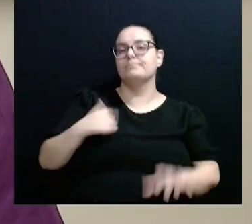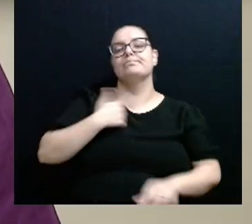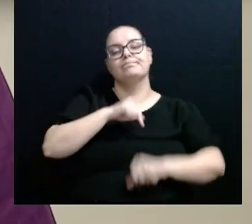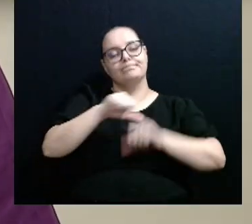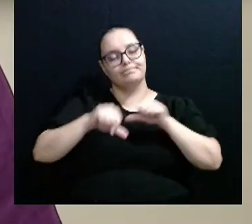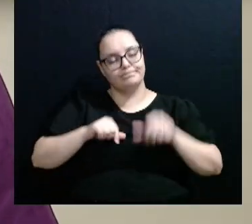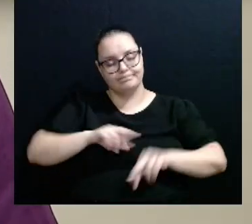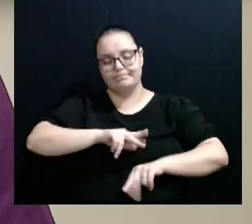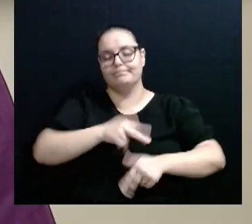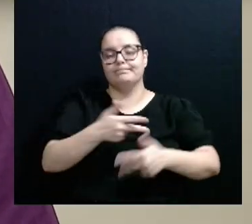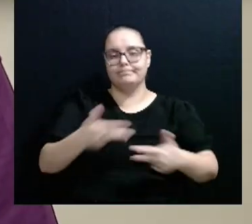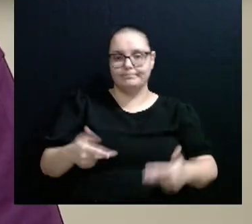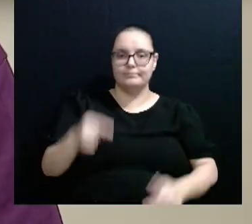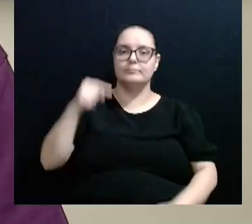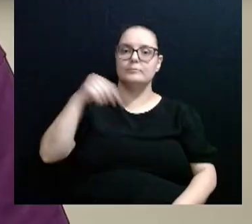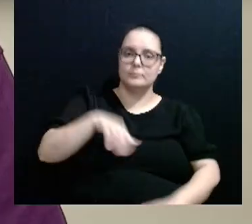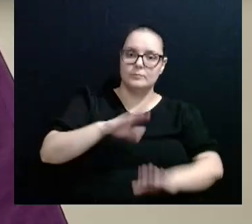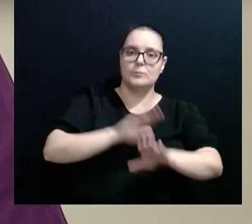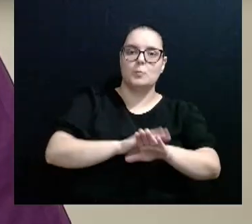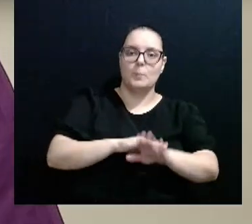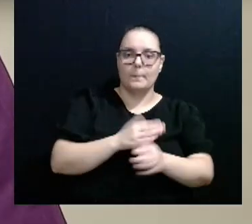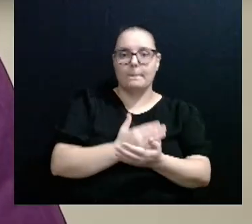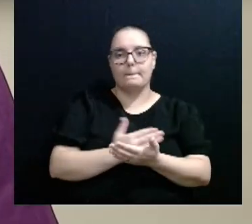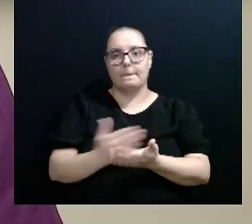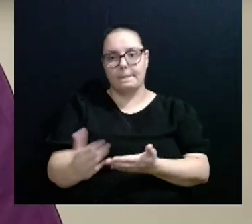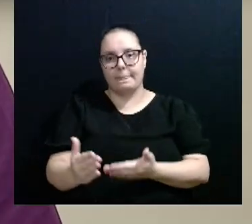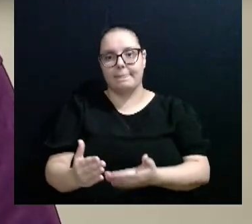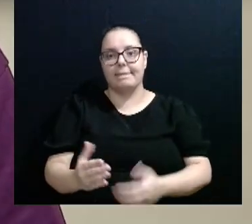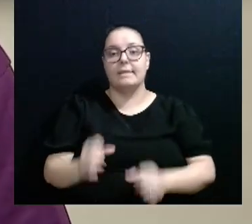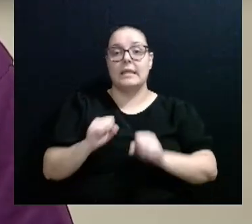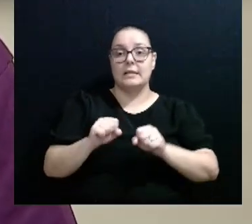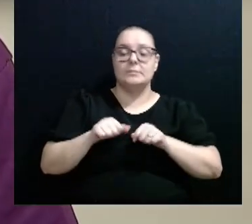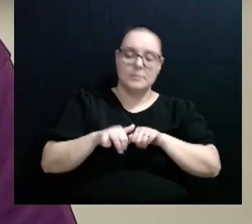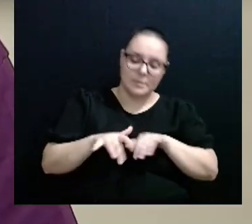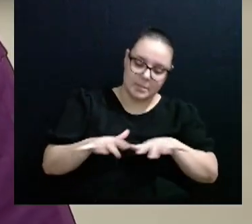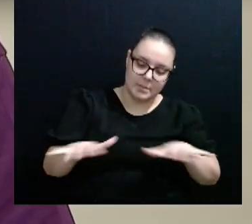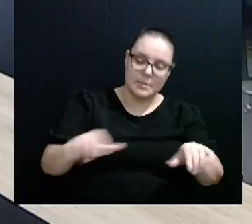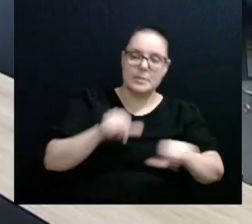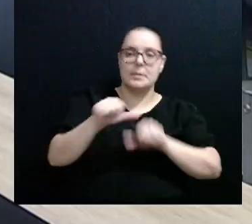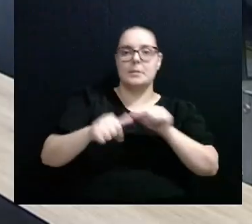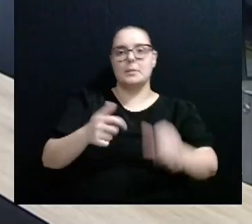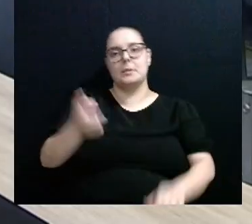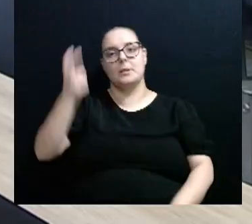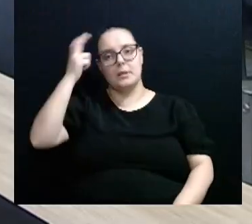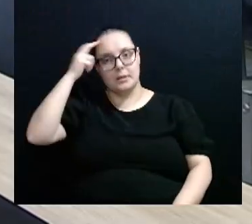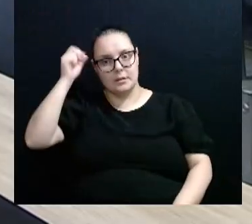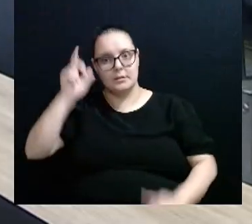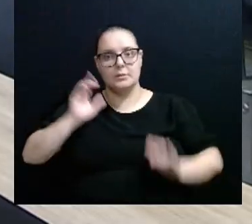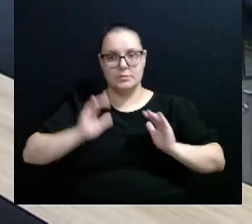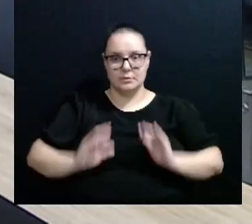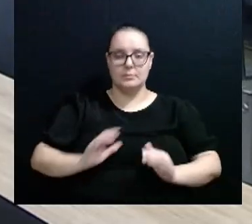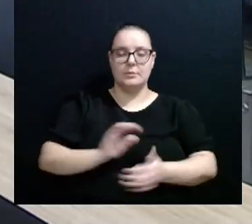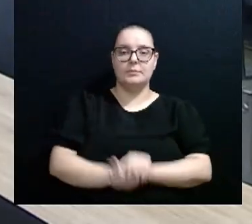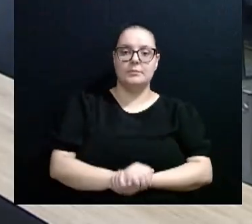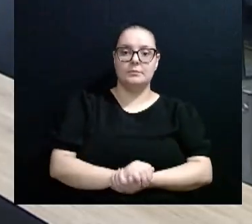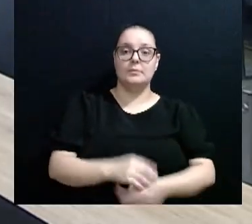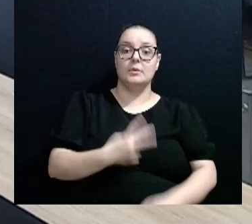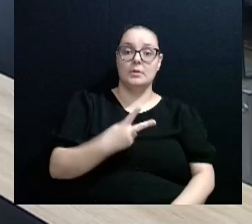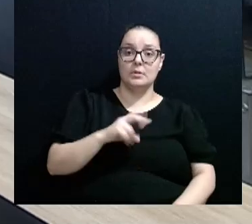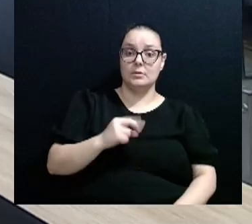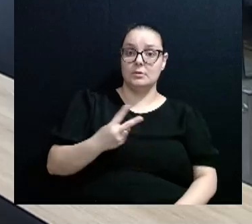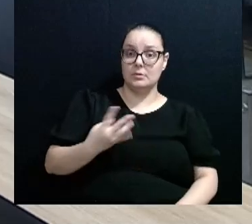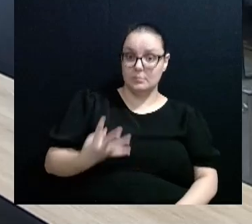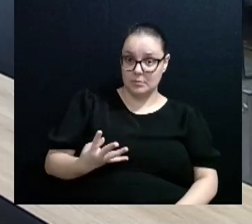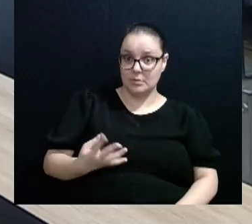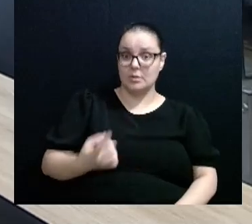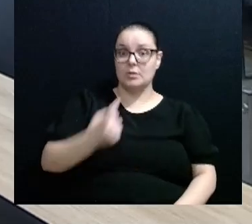é um ato que a gente começa para que a gente possa semear essa mudança de cultura, essa mudança de comportamento. Em 2024, Campinas